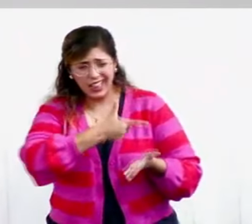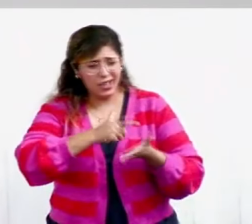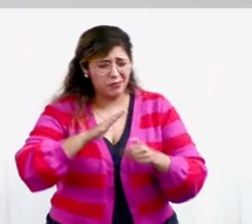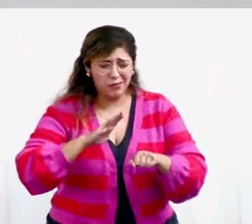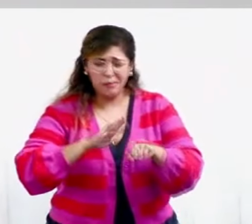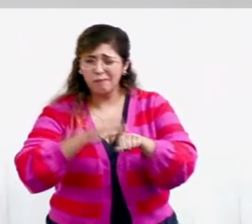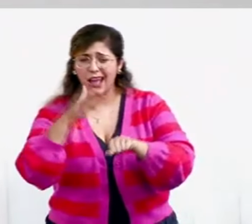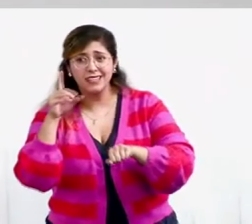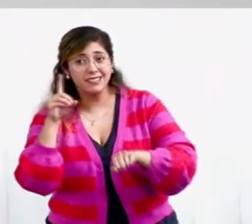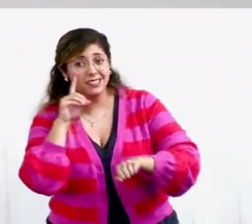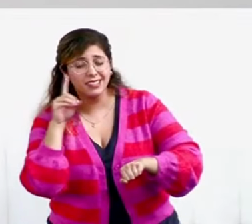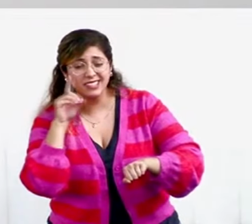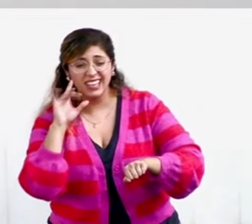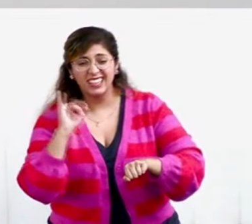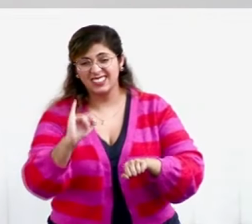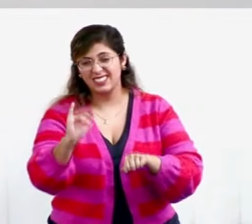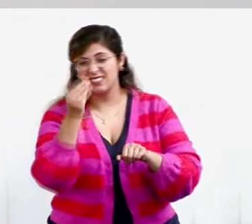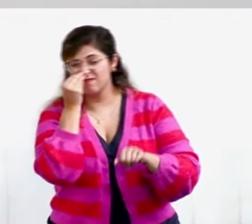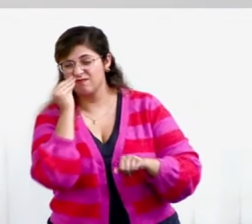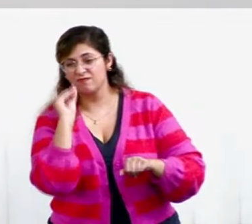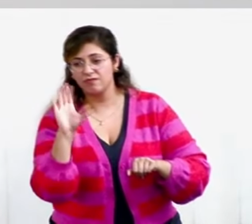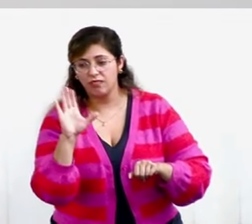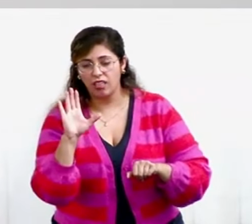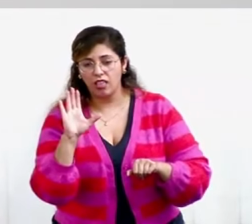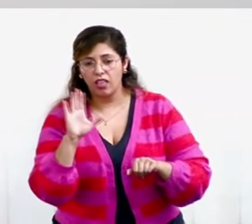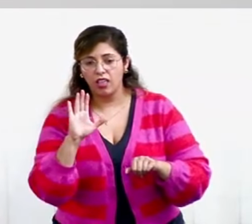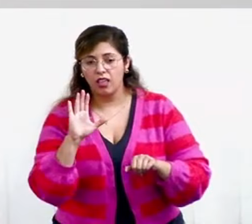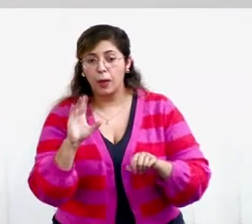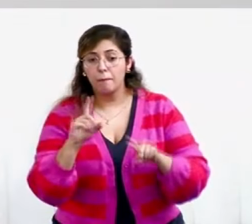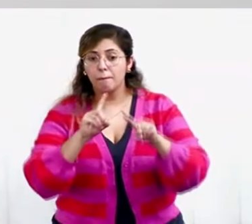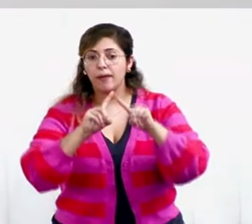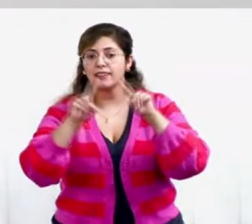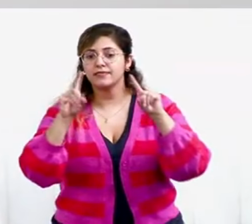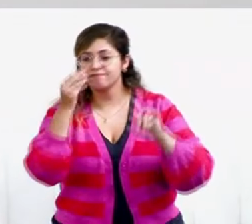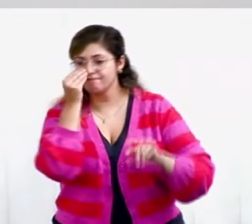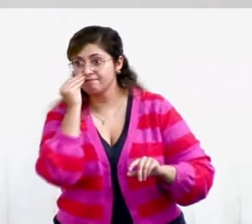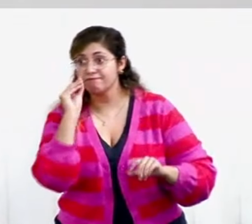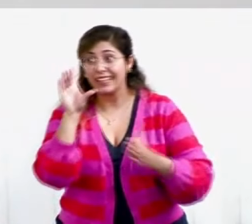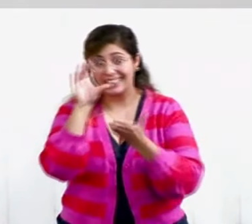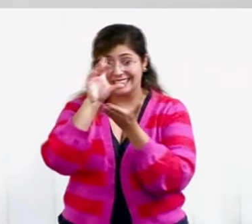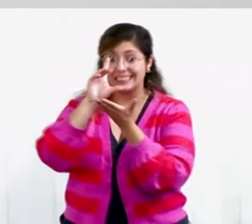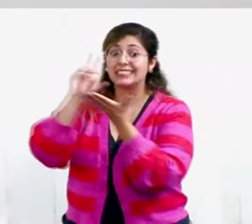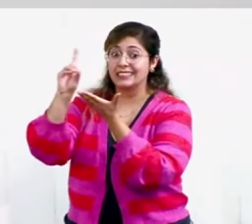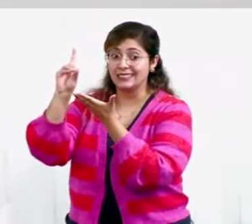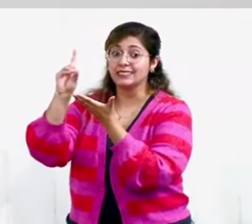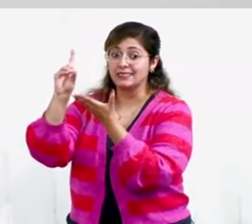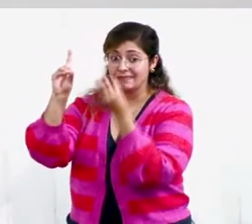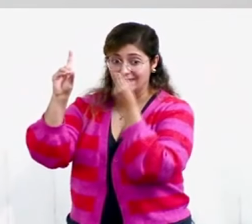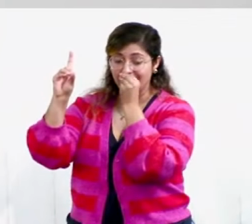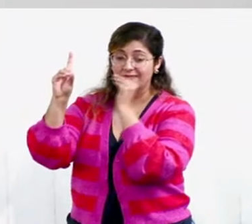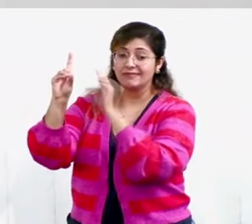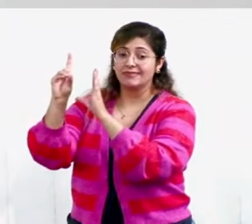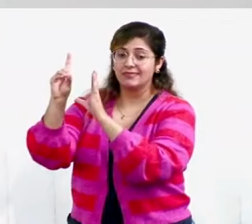não rejeita uma pessoa, mas rejeita Deus, que também dá o seu Espírito Santo a